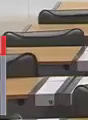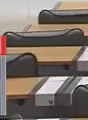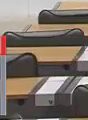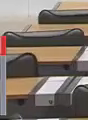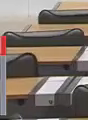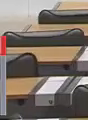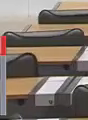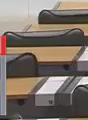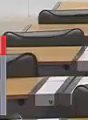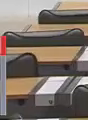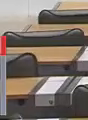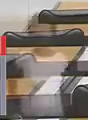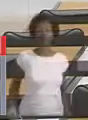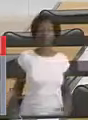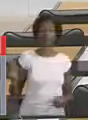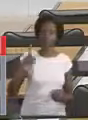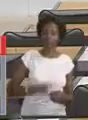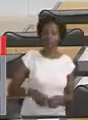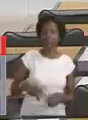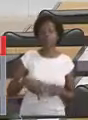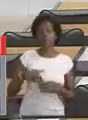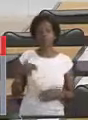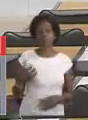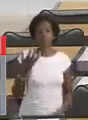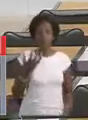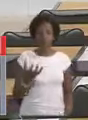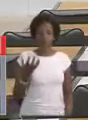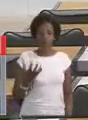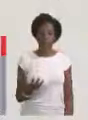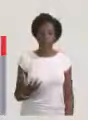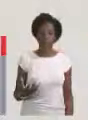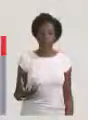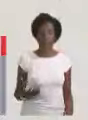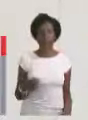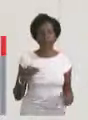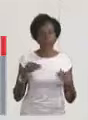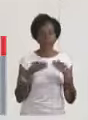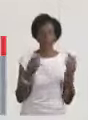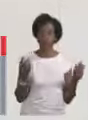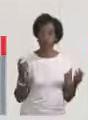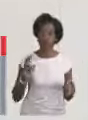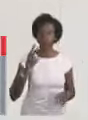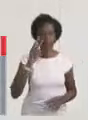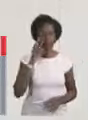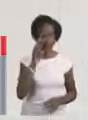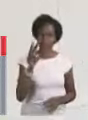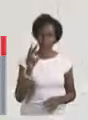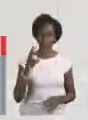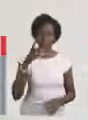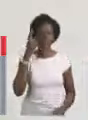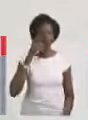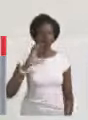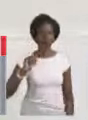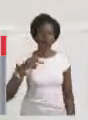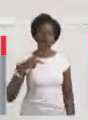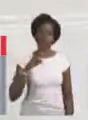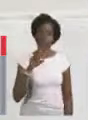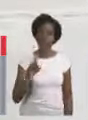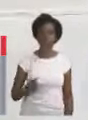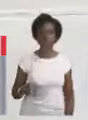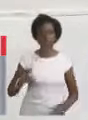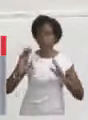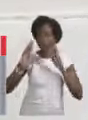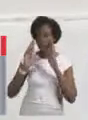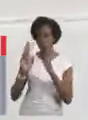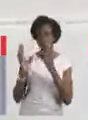o seu presidente de volta nesta Tribuna eu queria aqui discordar radicalmente aquele deputado Fernando capez com